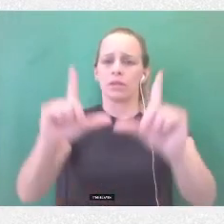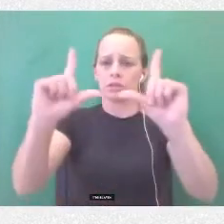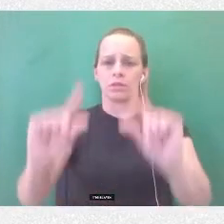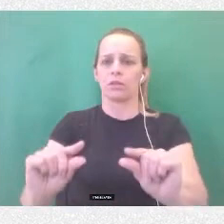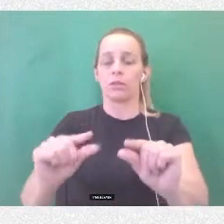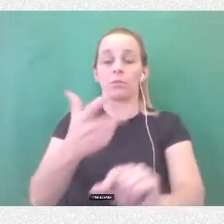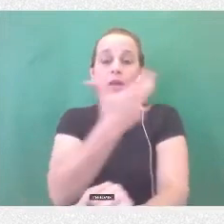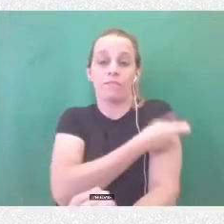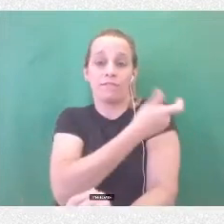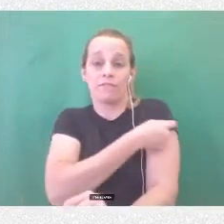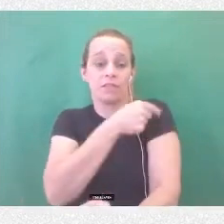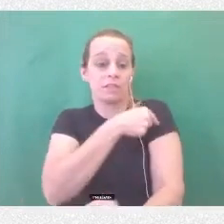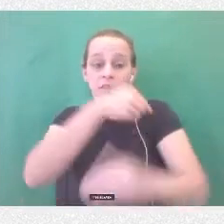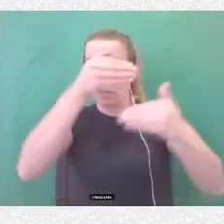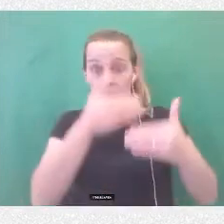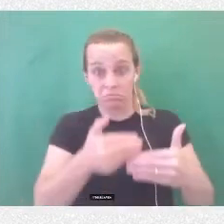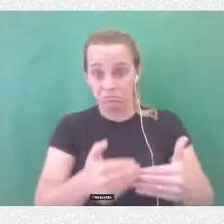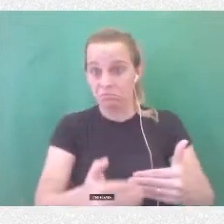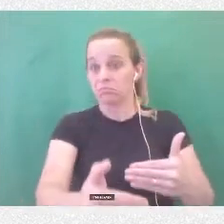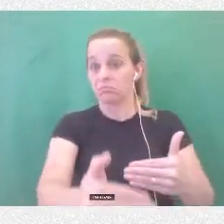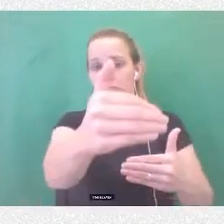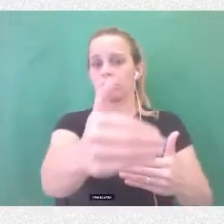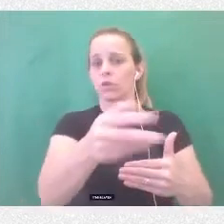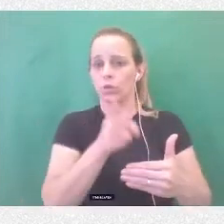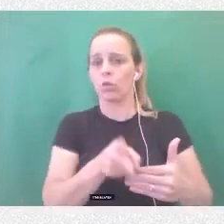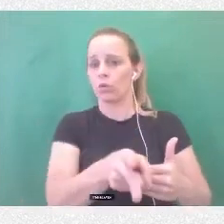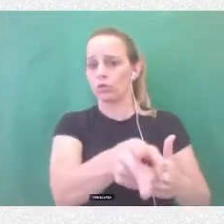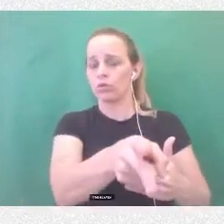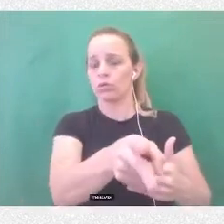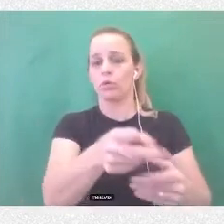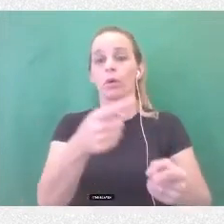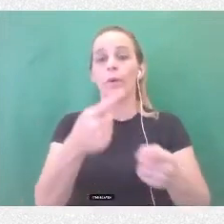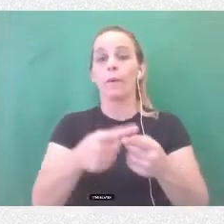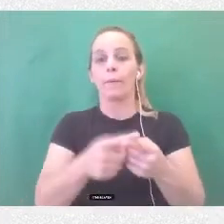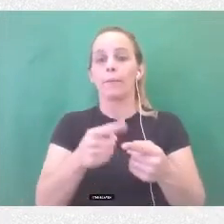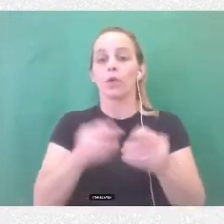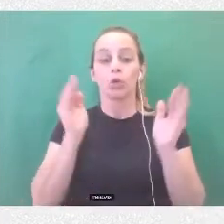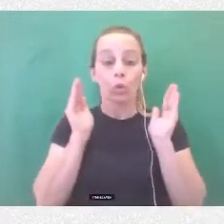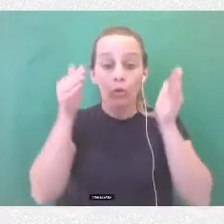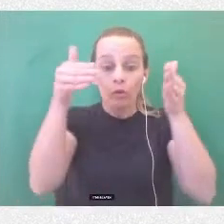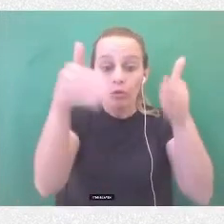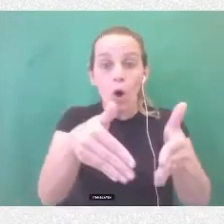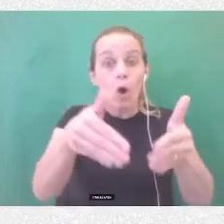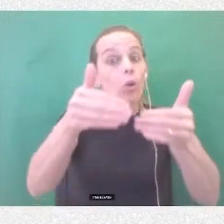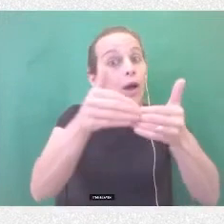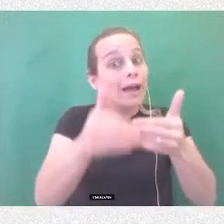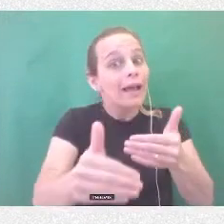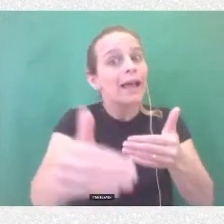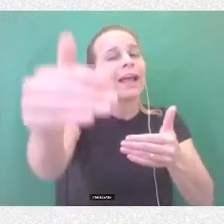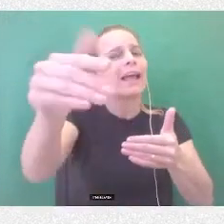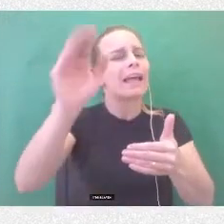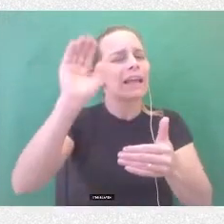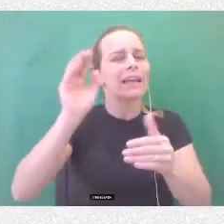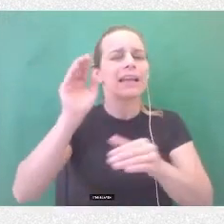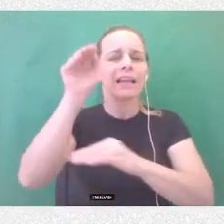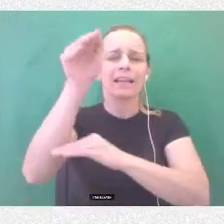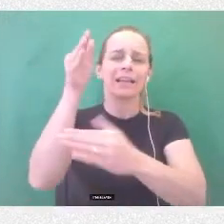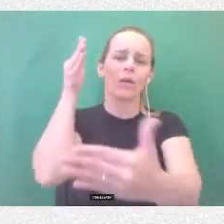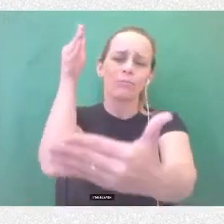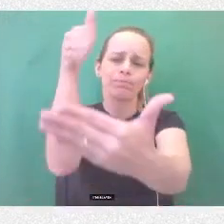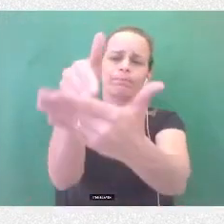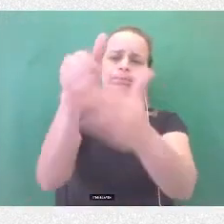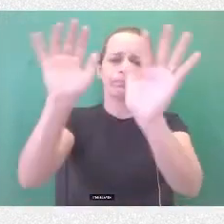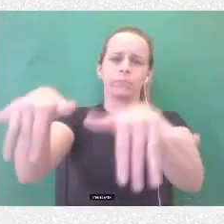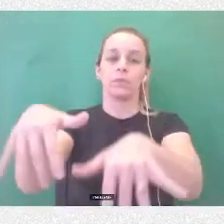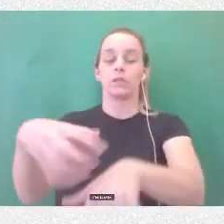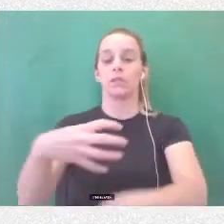vacinação anda, porque o nosso foco aqui é lá na frente, é lá no desfecho, né? São pessoas com sintomas